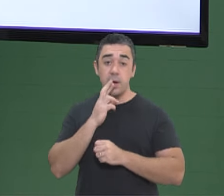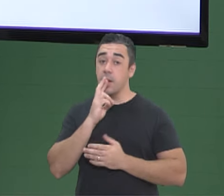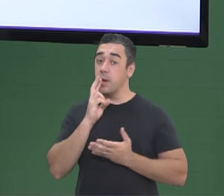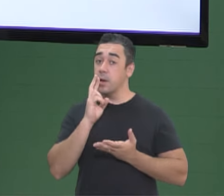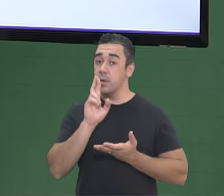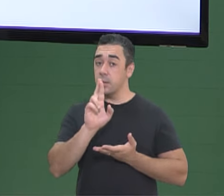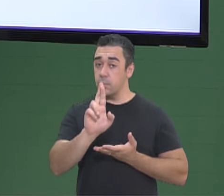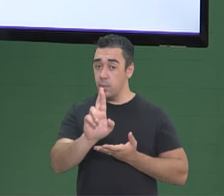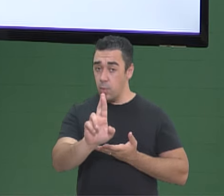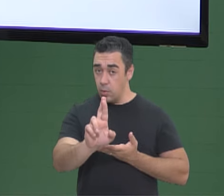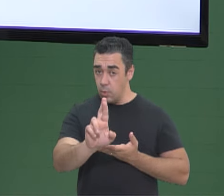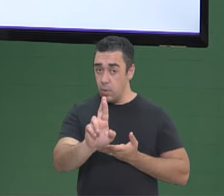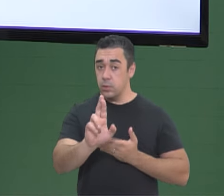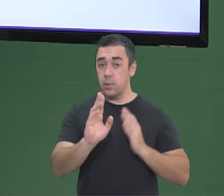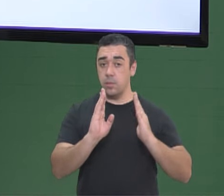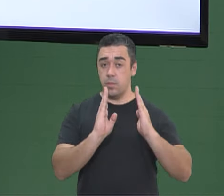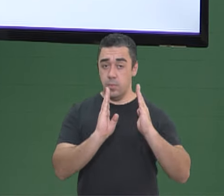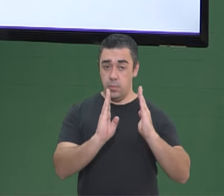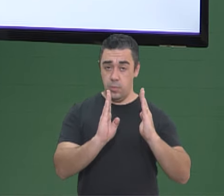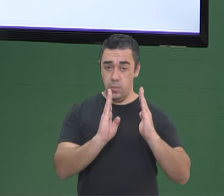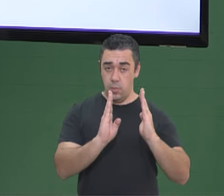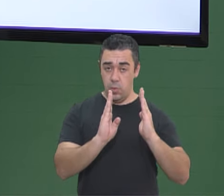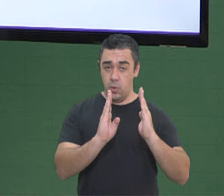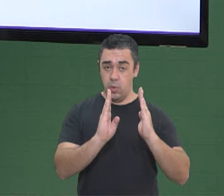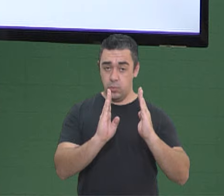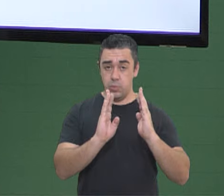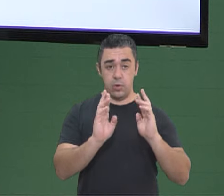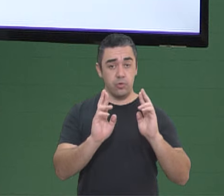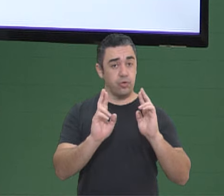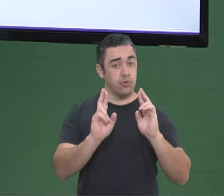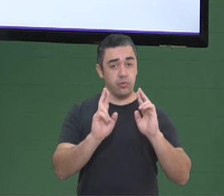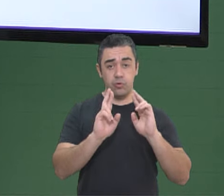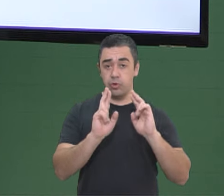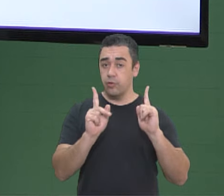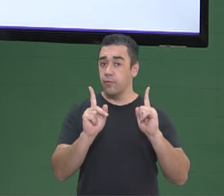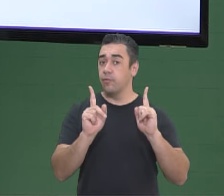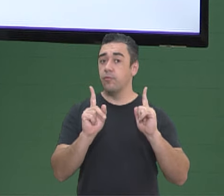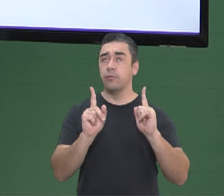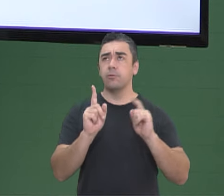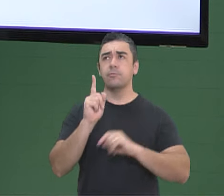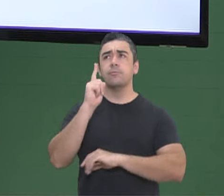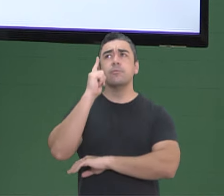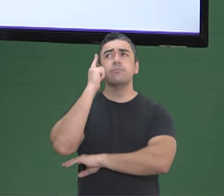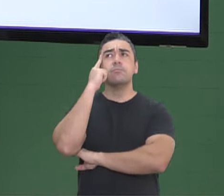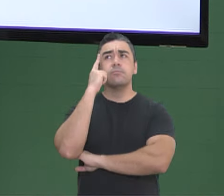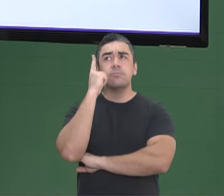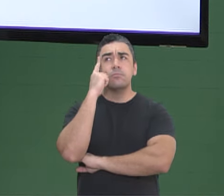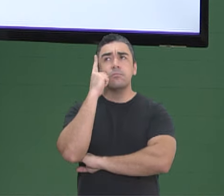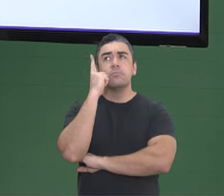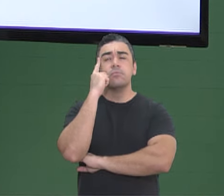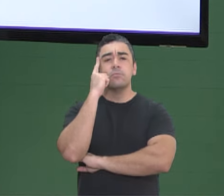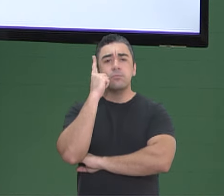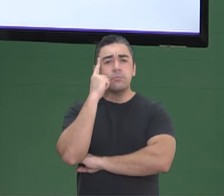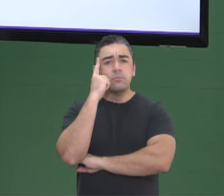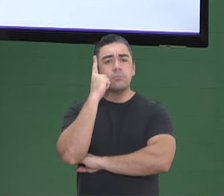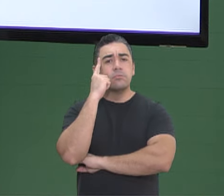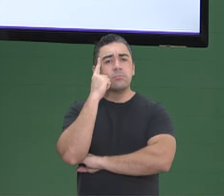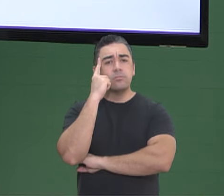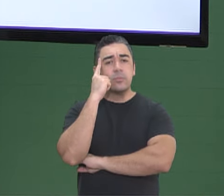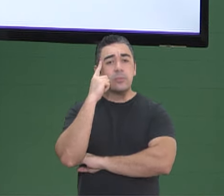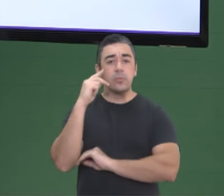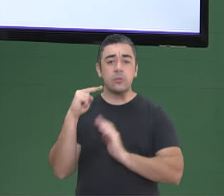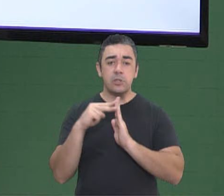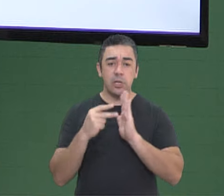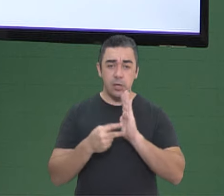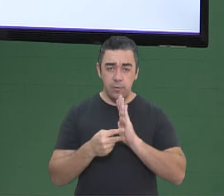positivos sendo somados. O resultado foi um número inteiro positivo. Tinham 2 números inteiros negativos sendo